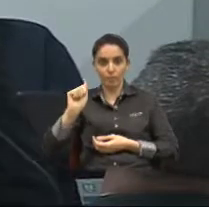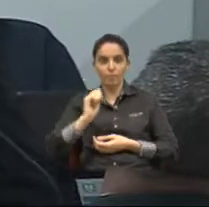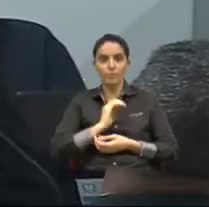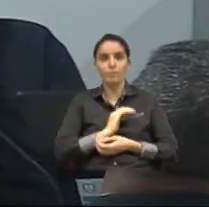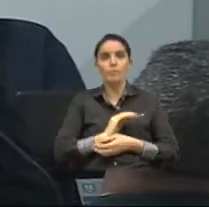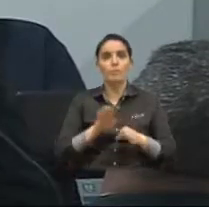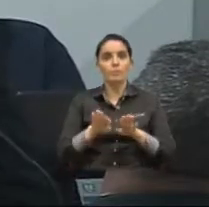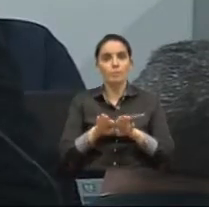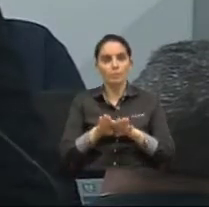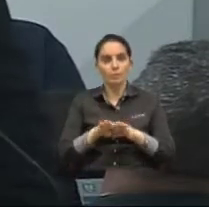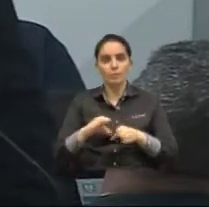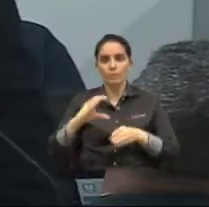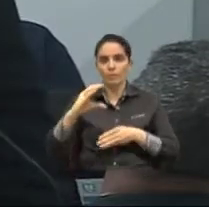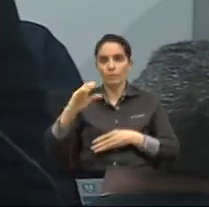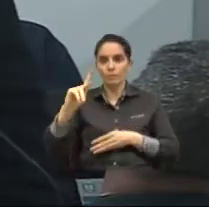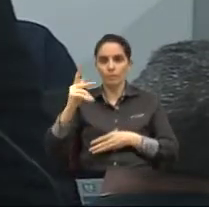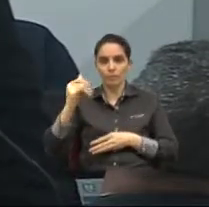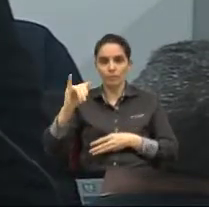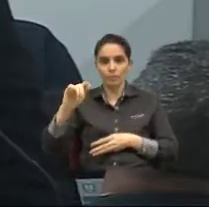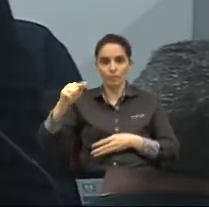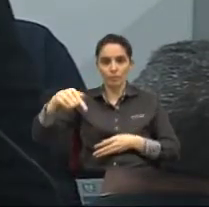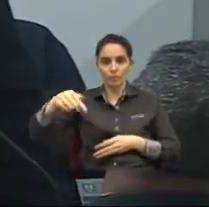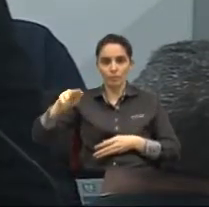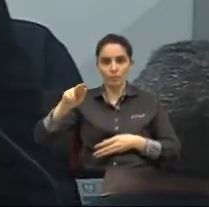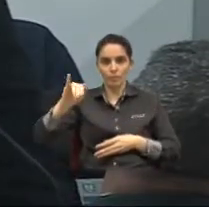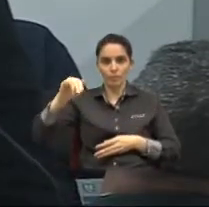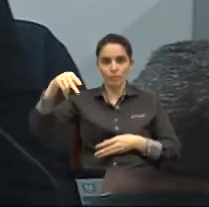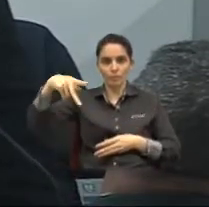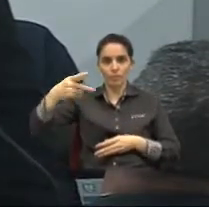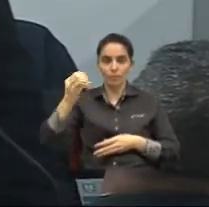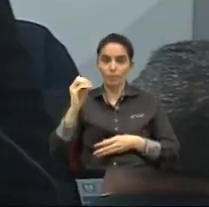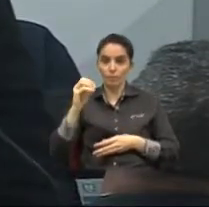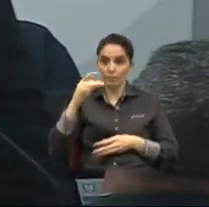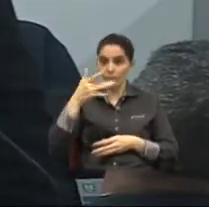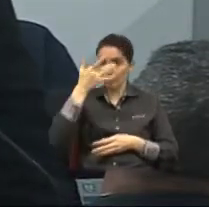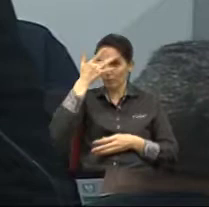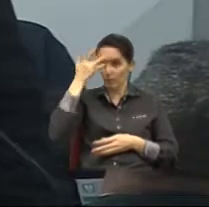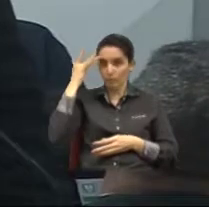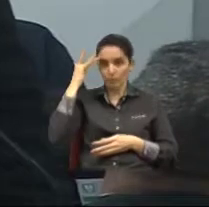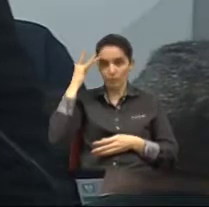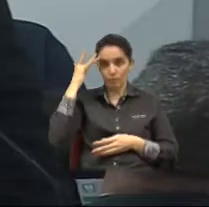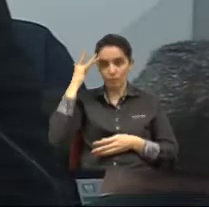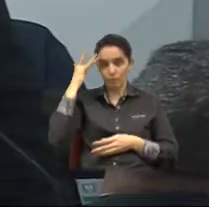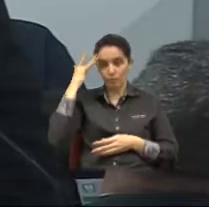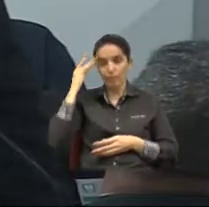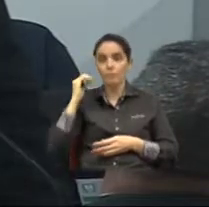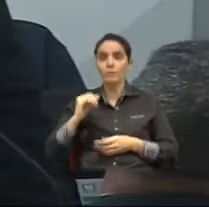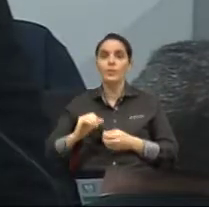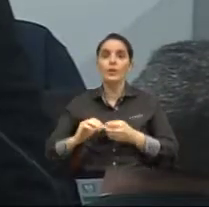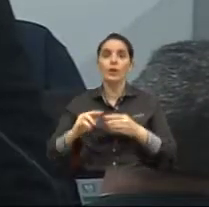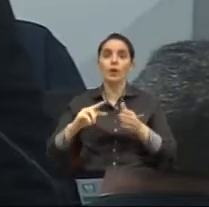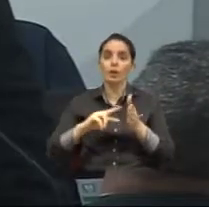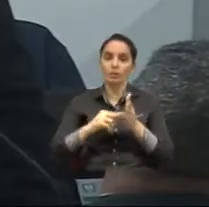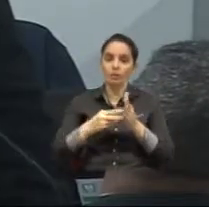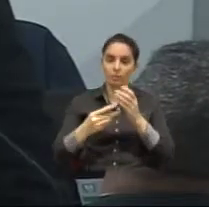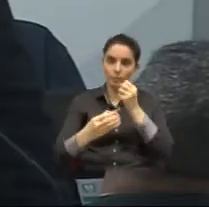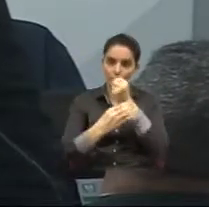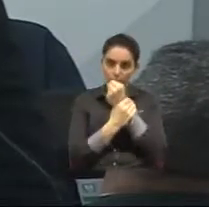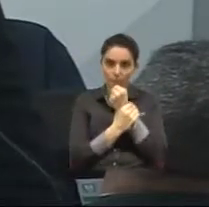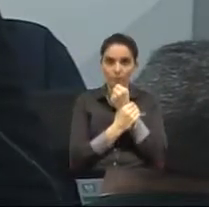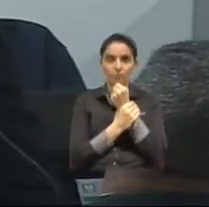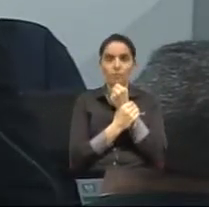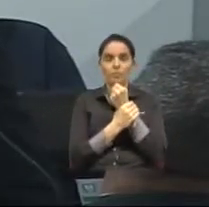vulnerável a receber essa premiação, são as forças de segurança, o qual nós devemos